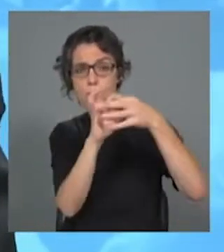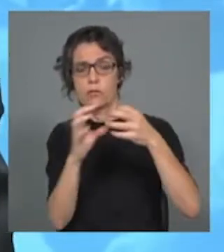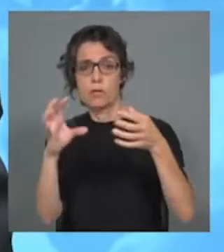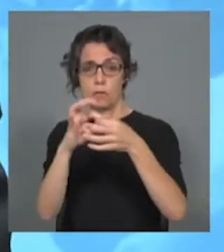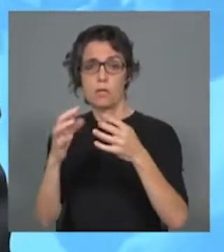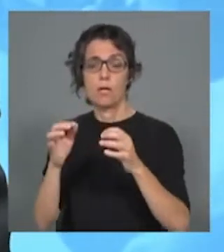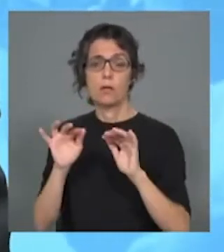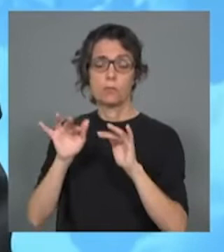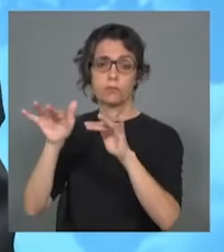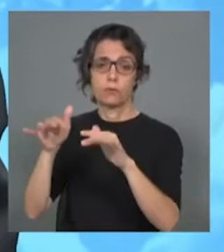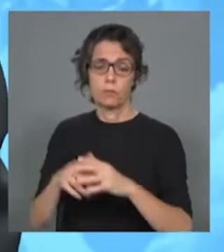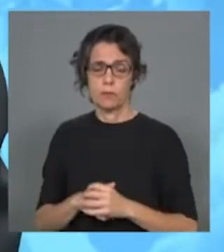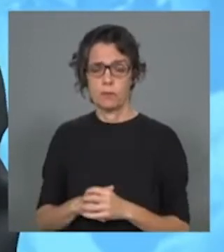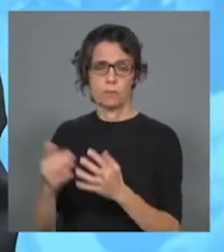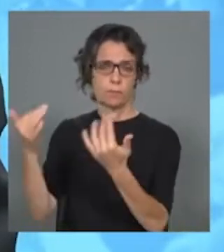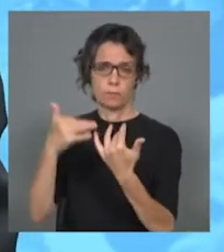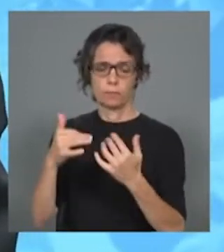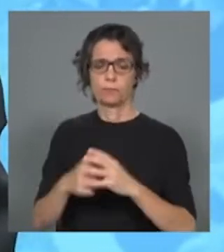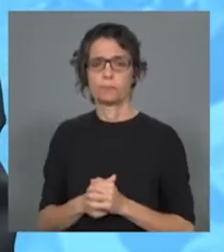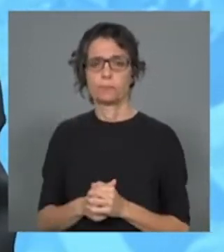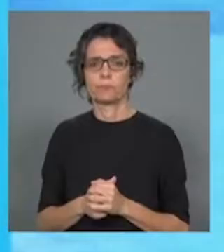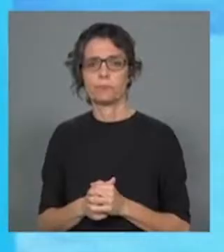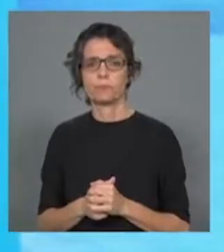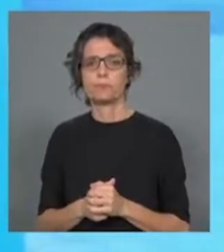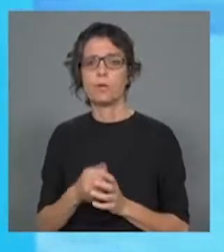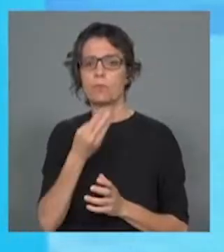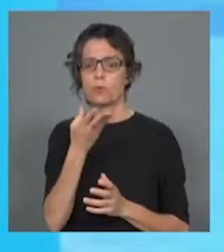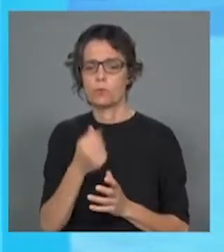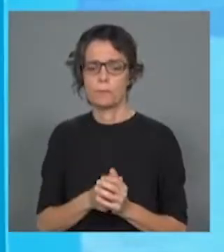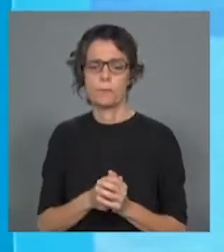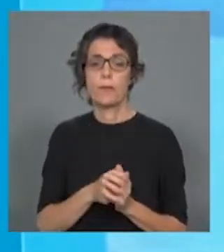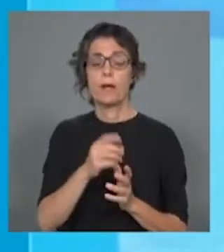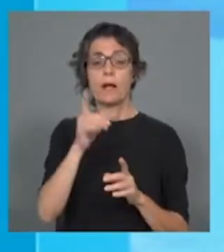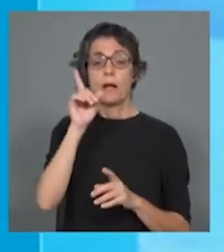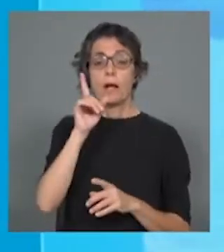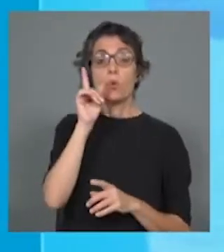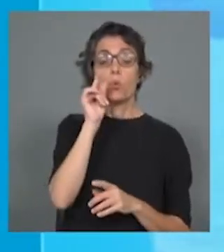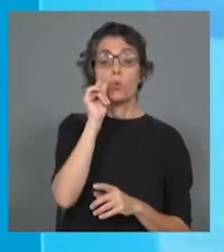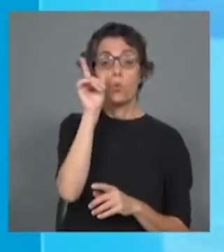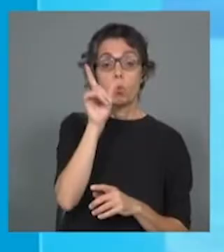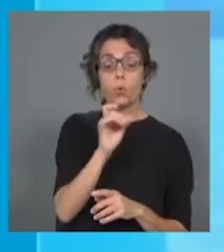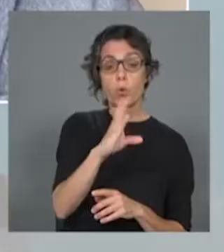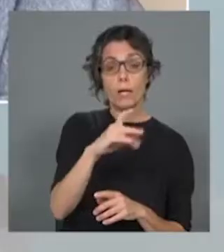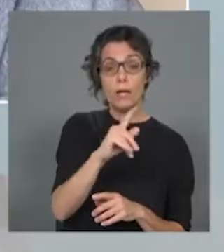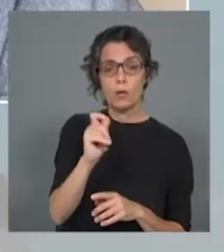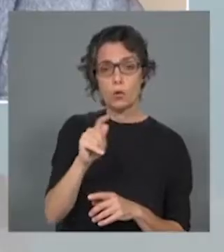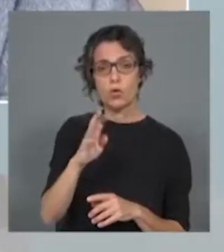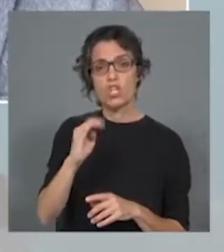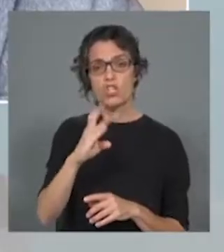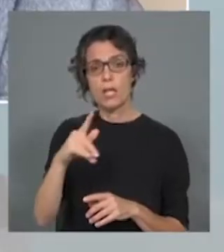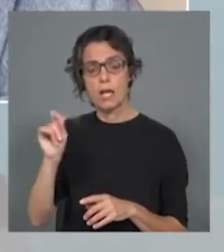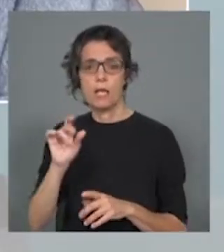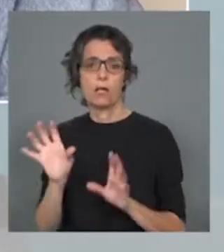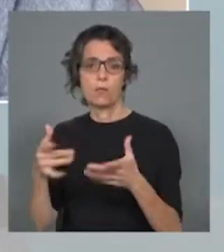migrações, mas não só. Muito bem. A Carlos Jalali é da comunidade Bahá'í, mas também ligado